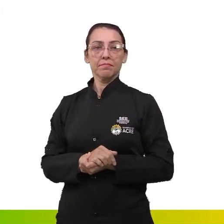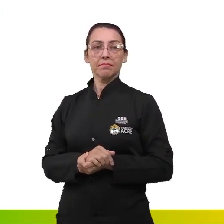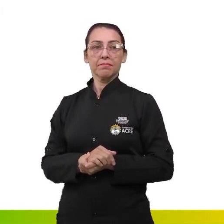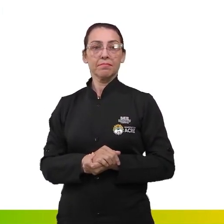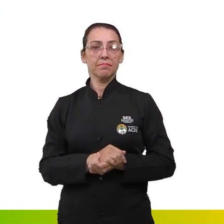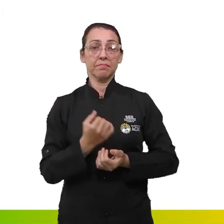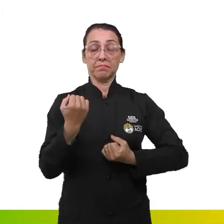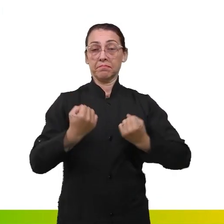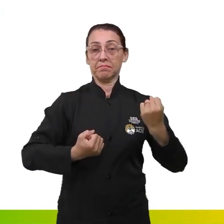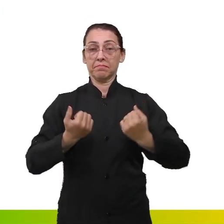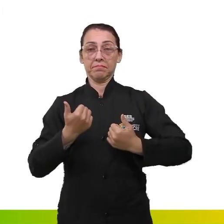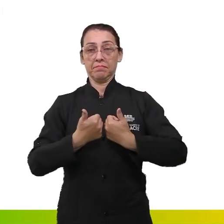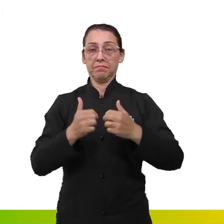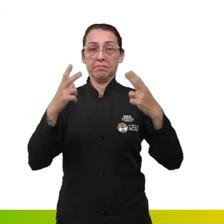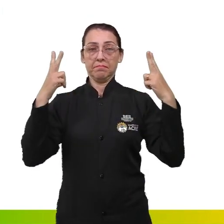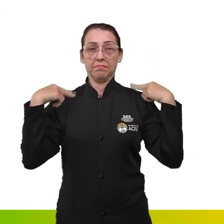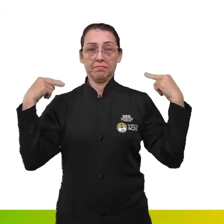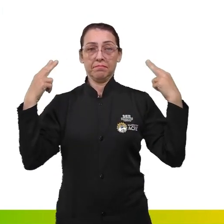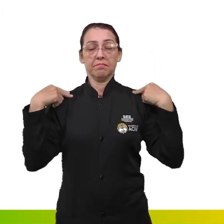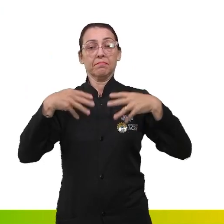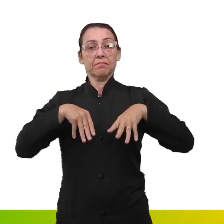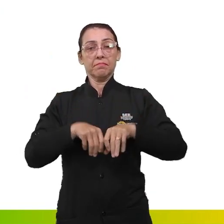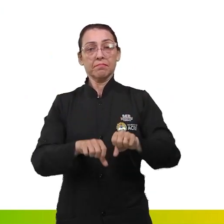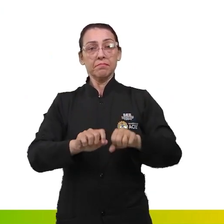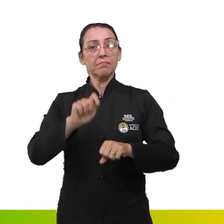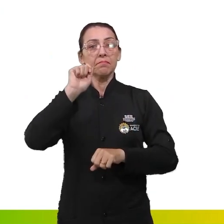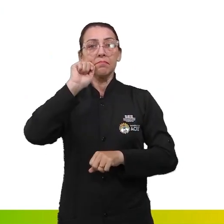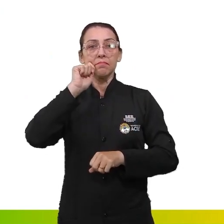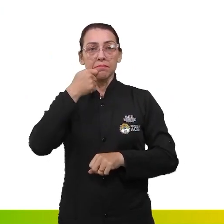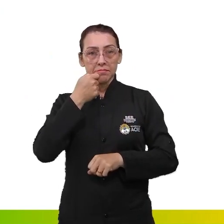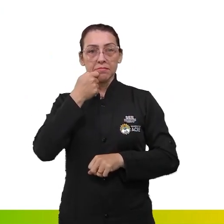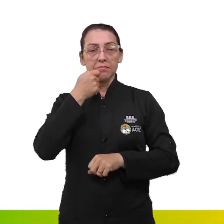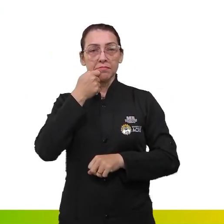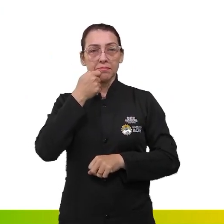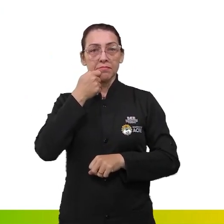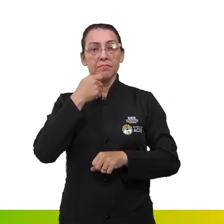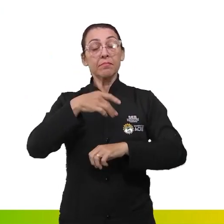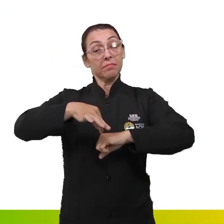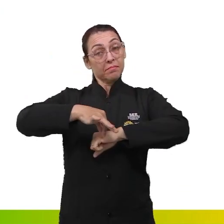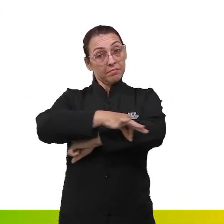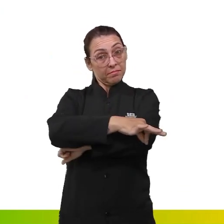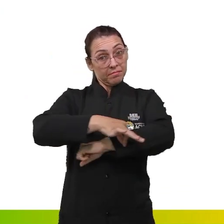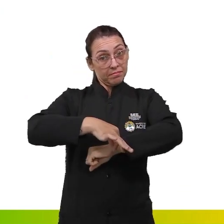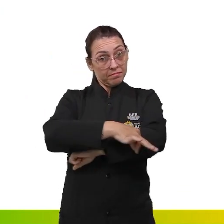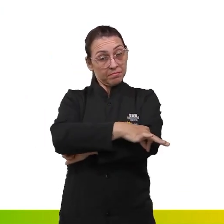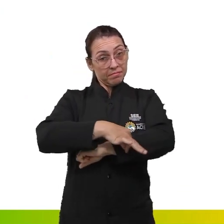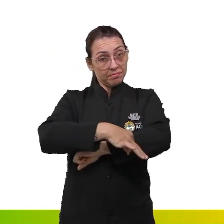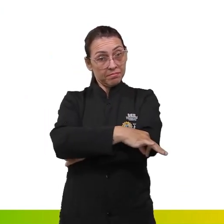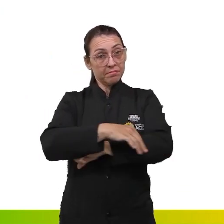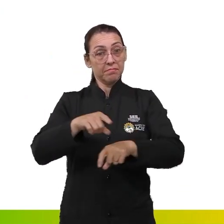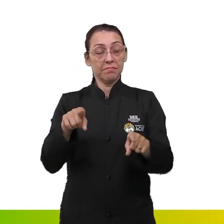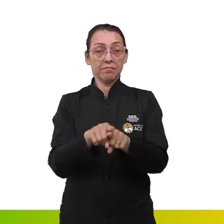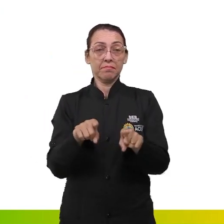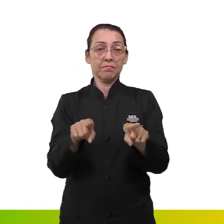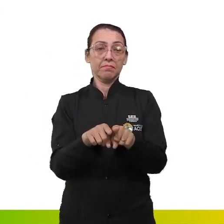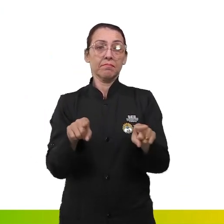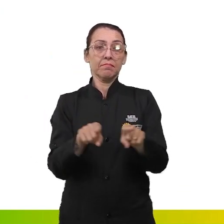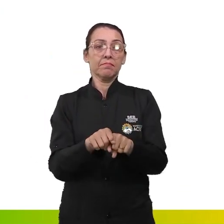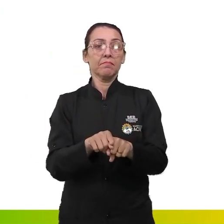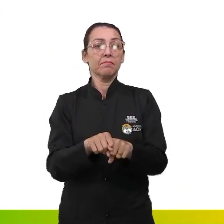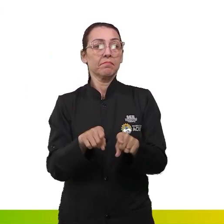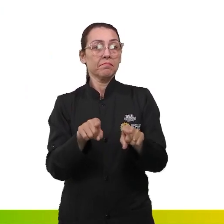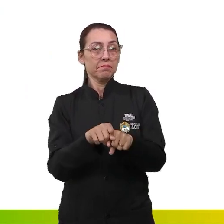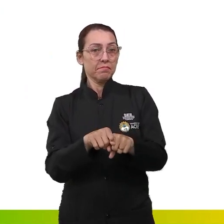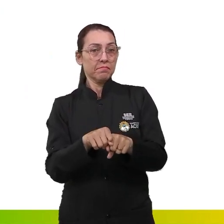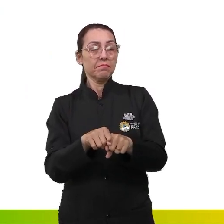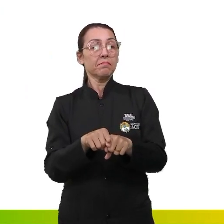maneja autobus, panadeiro, hace pan, edulce, trabalha na panaderia, arquiteto, elabora desenho do espaço, que também se